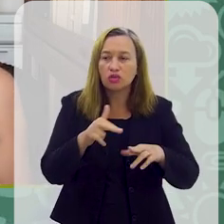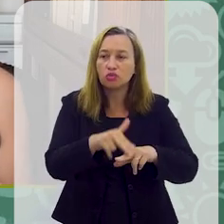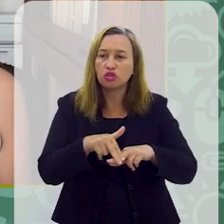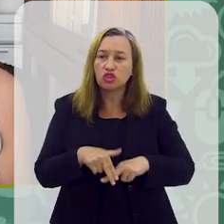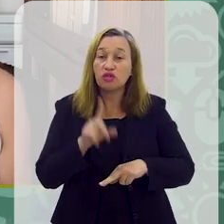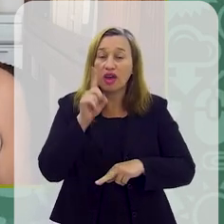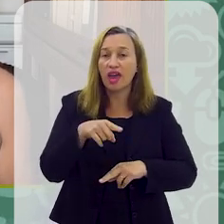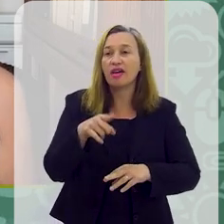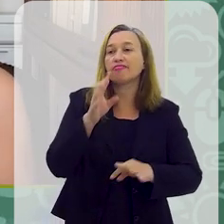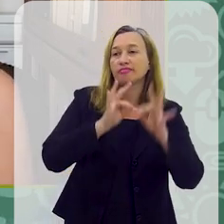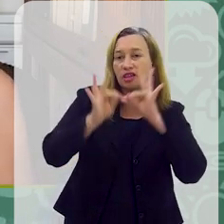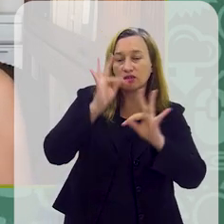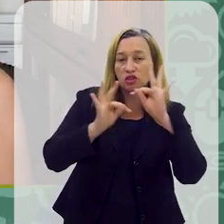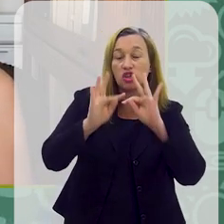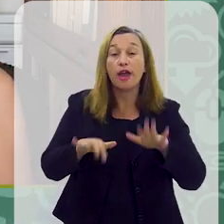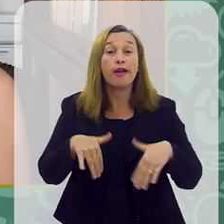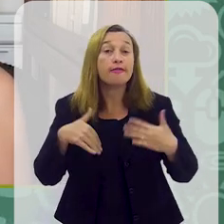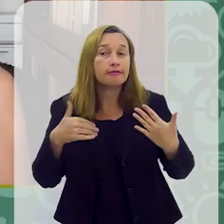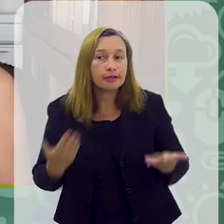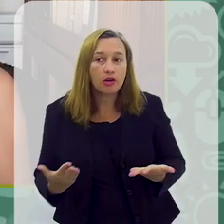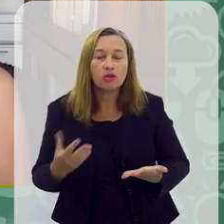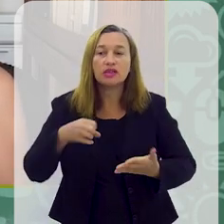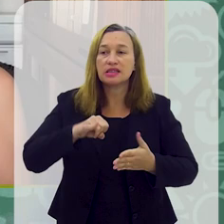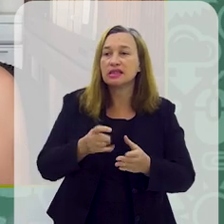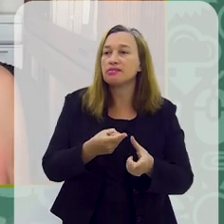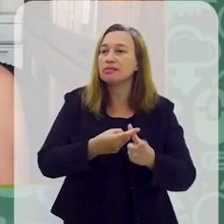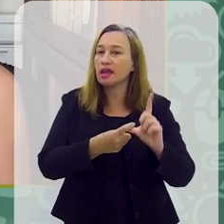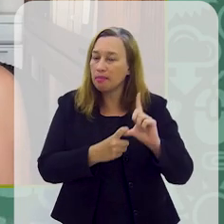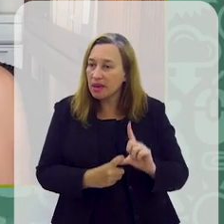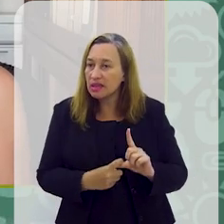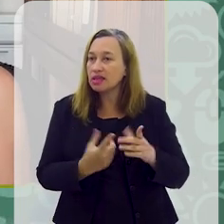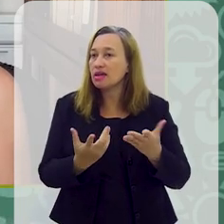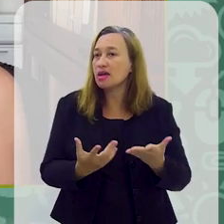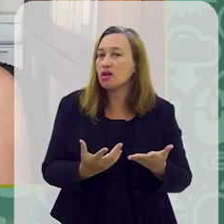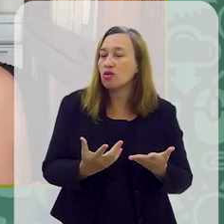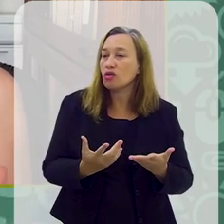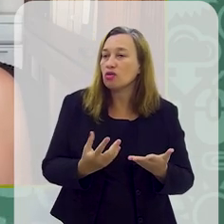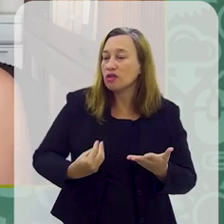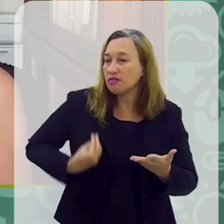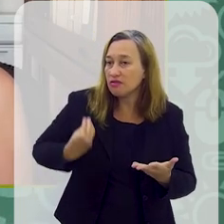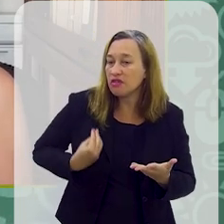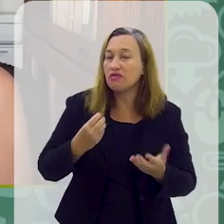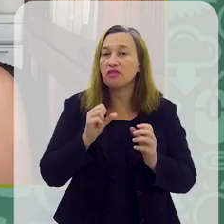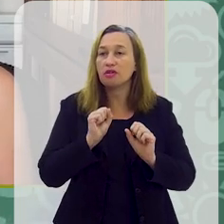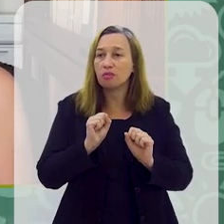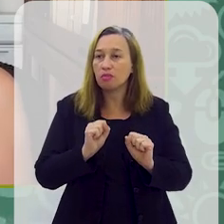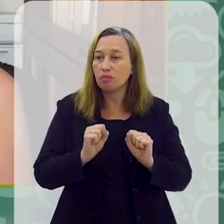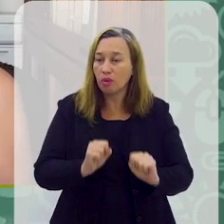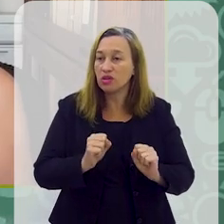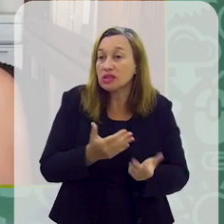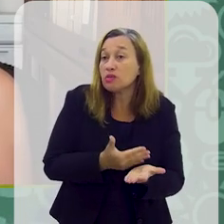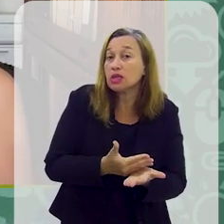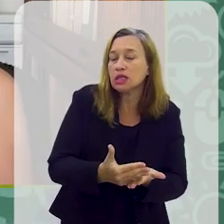é a tecnologia. Então, se ele, dependendo do que ele passa, isso vai ser, pode ser um